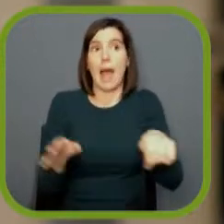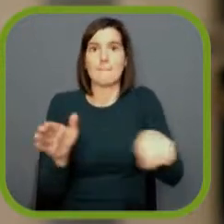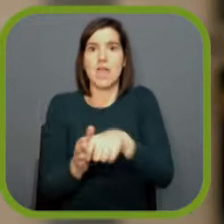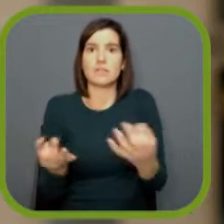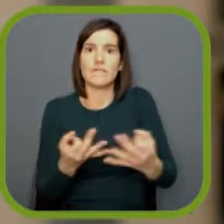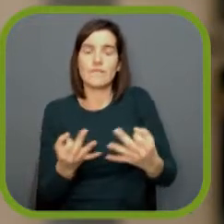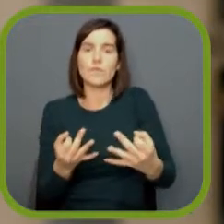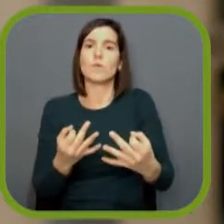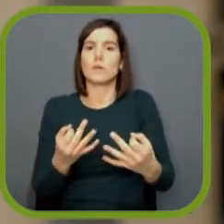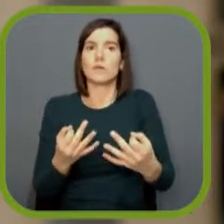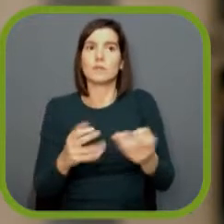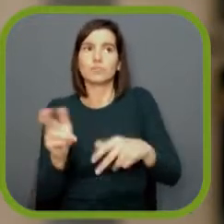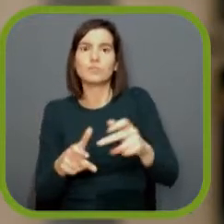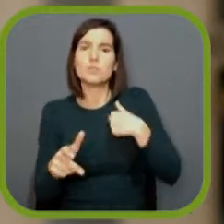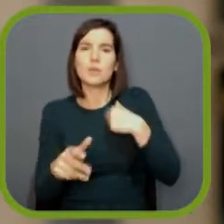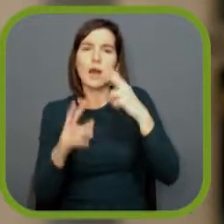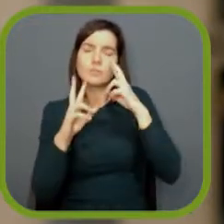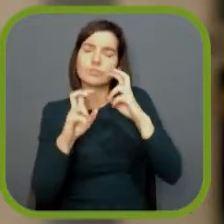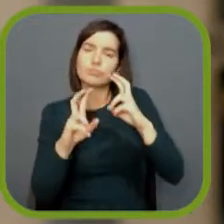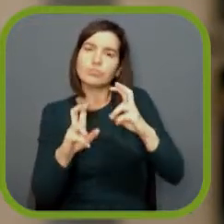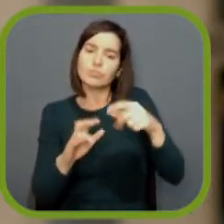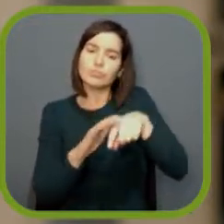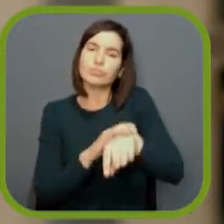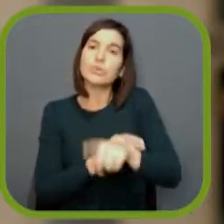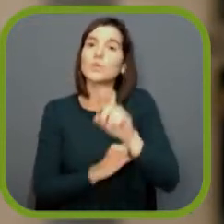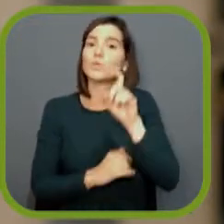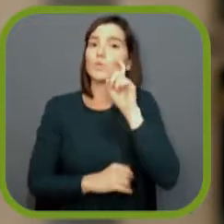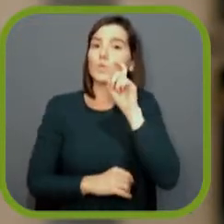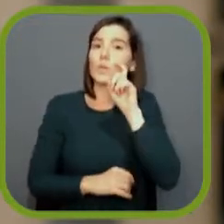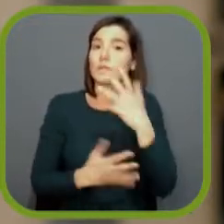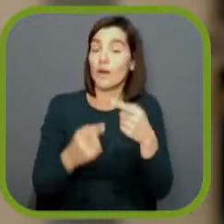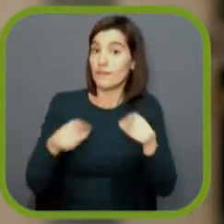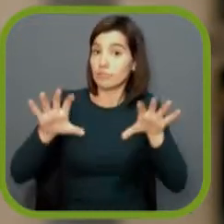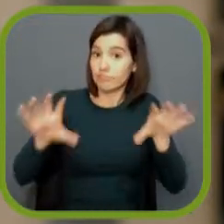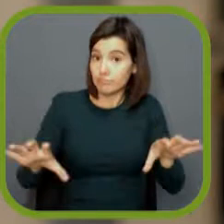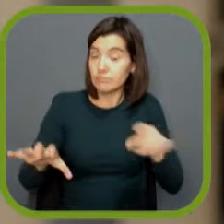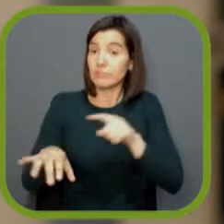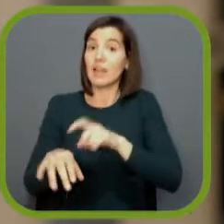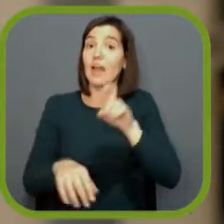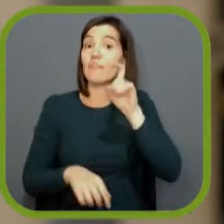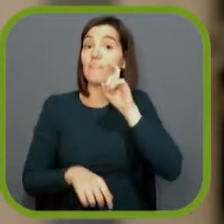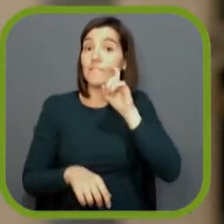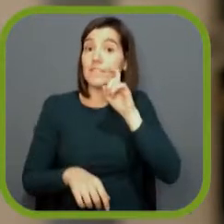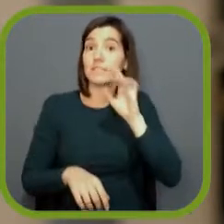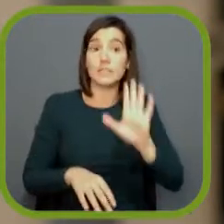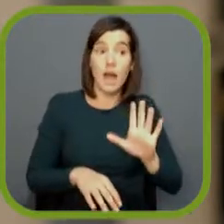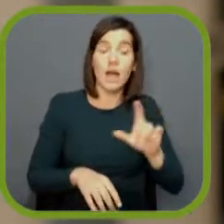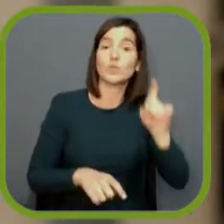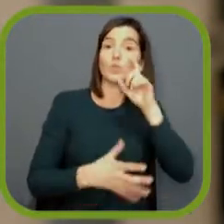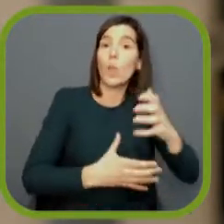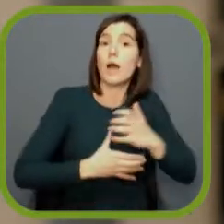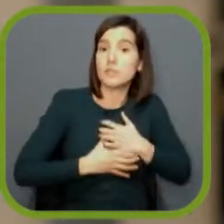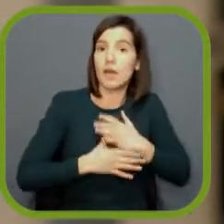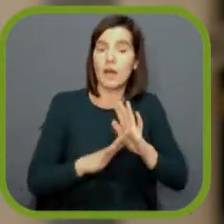esta ameaça tinha, fui progressivamente entrando então pelas áreas de segurança. Repare que eu estou a fazer aqui uma diferença significativa entre defesa e